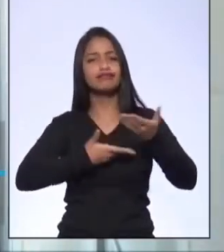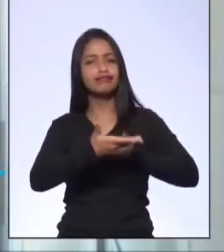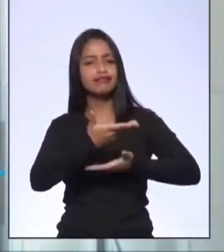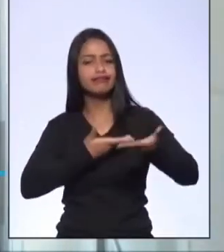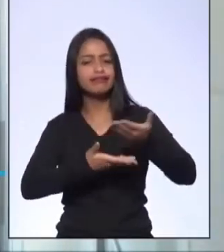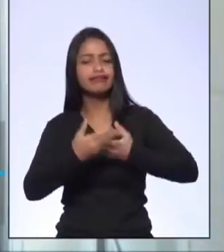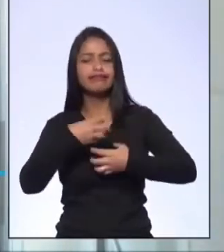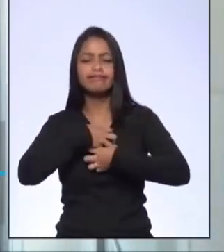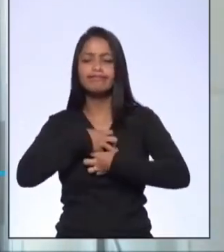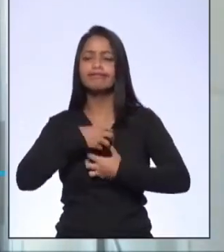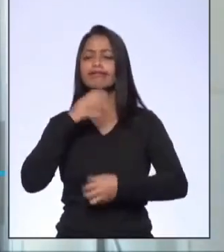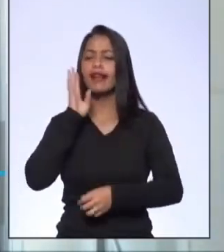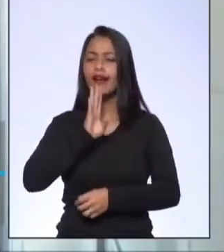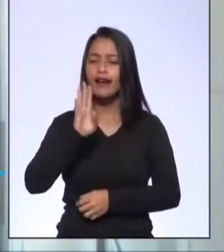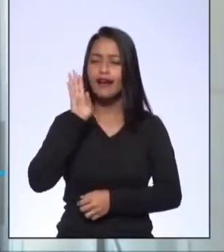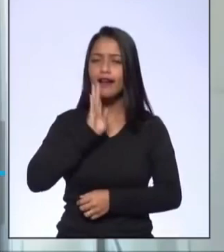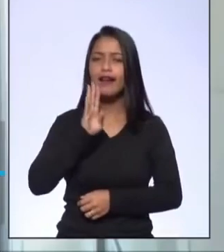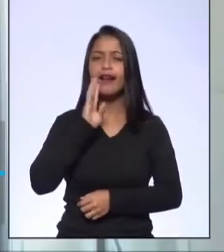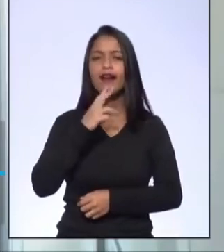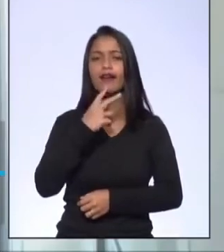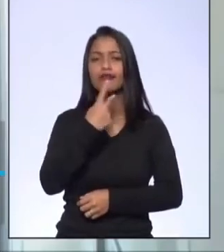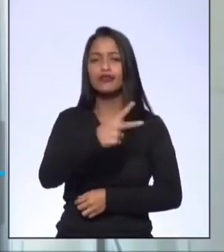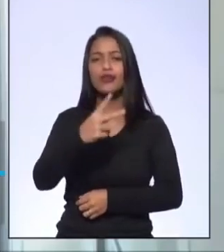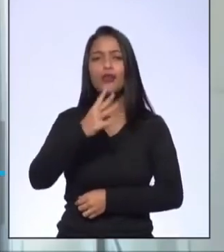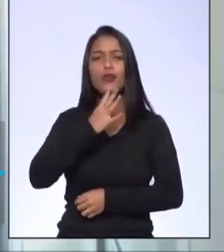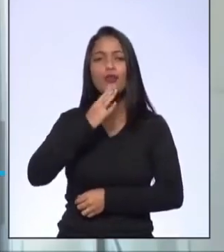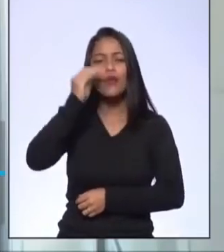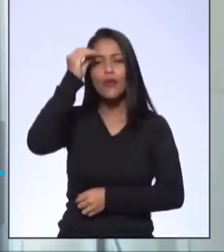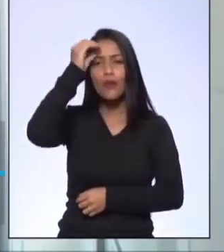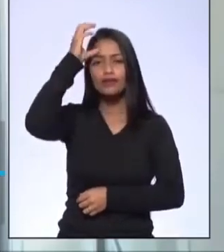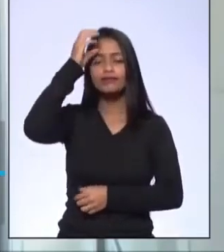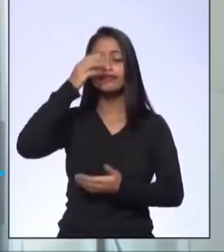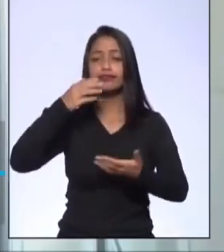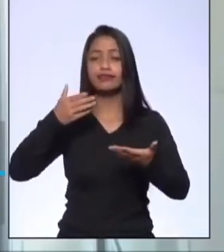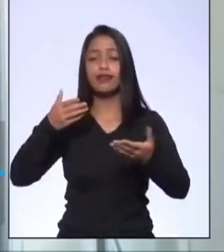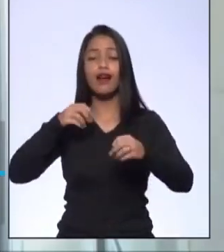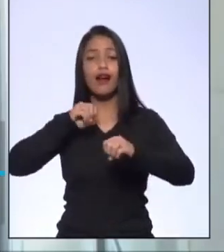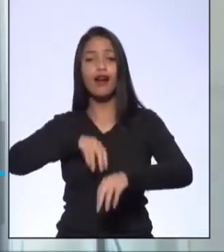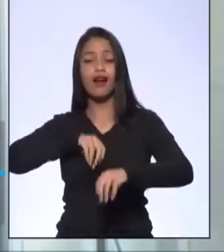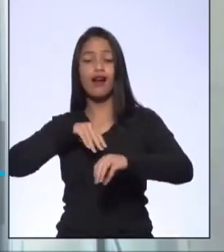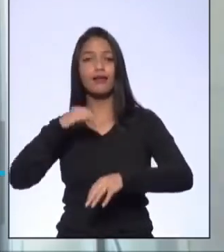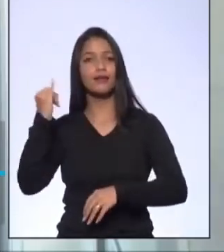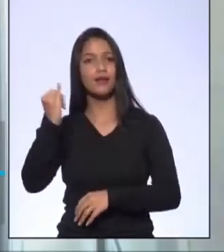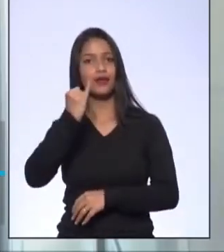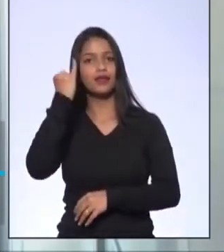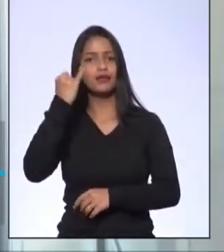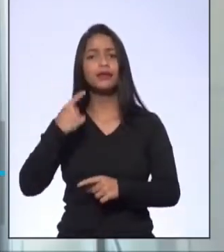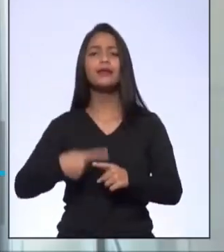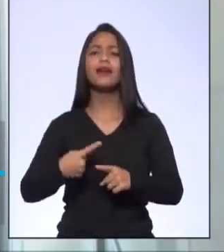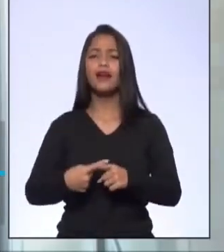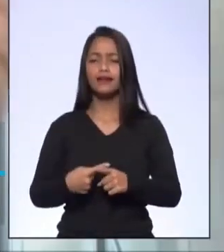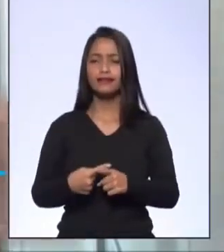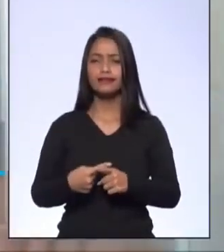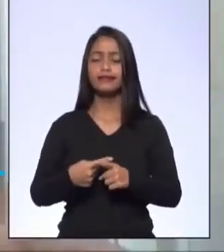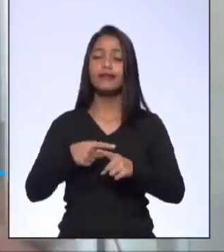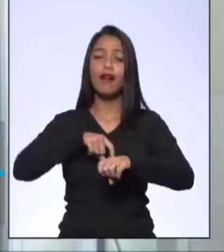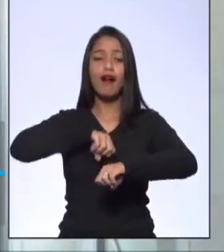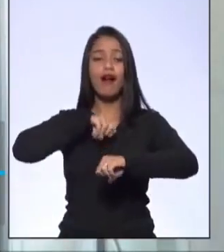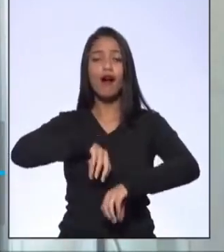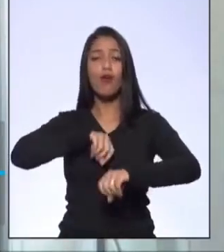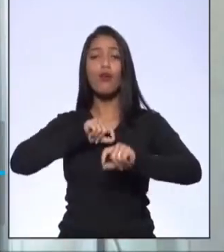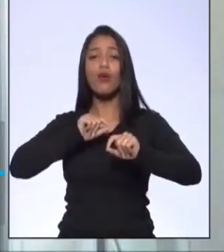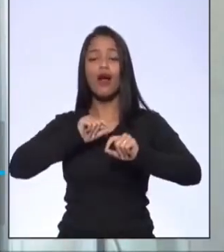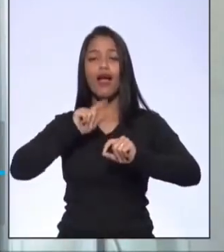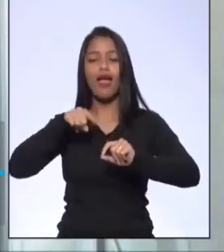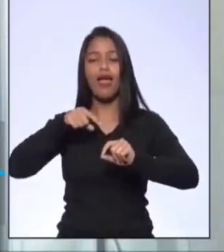com os conhecimentos. Essa aula é muito importante porque ela serve de base, né, professor? Ela